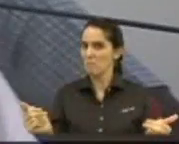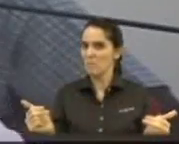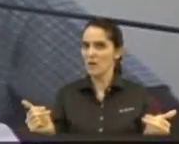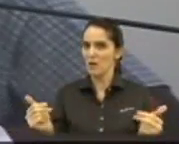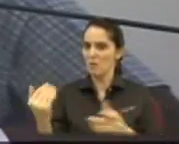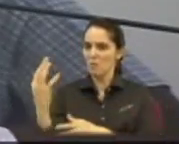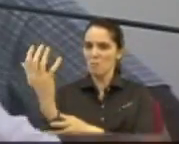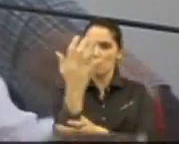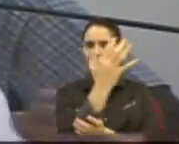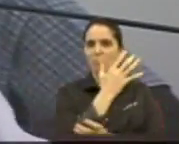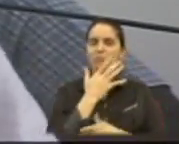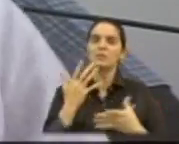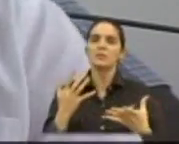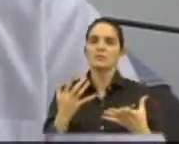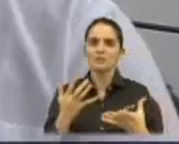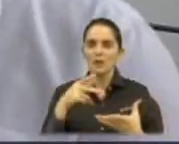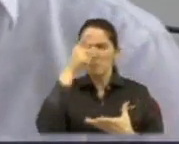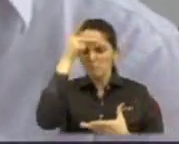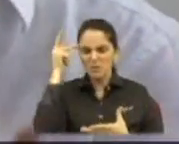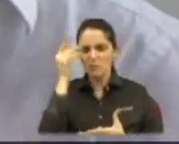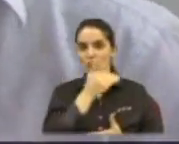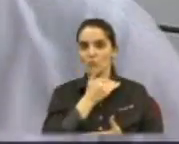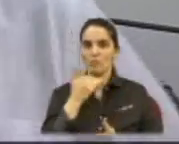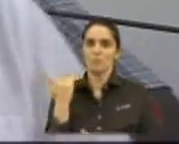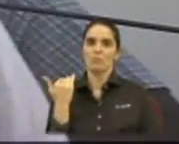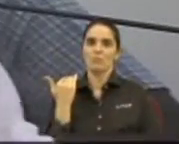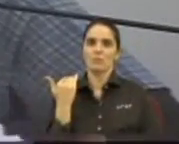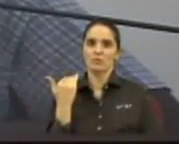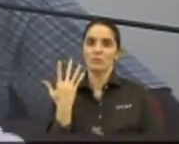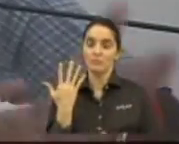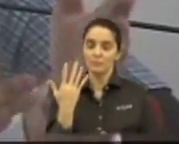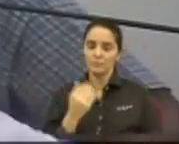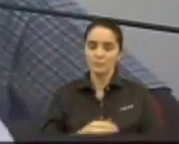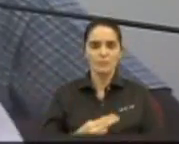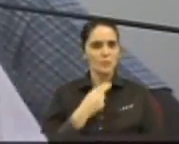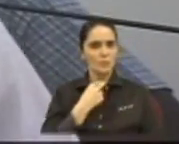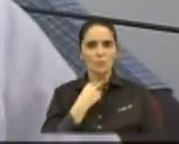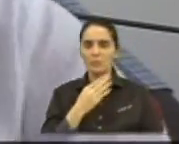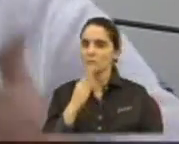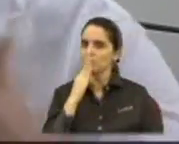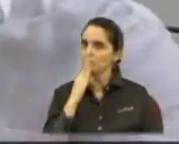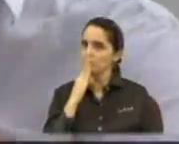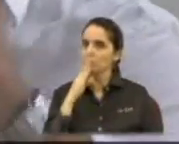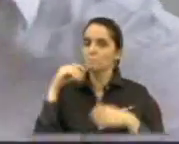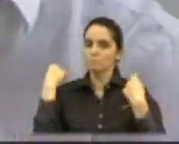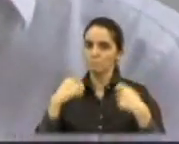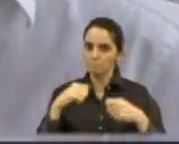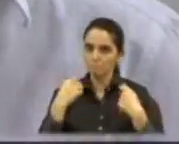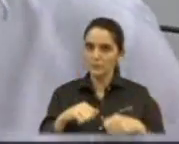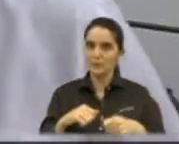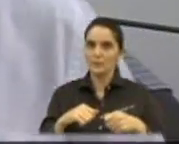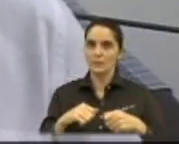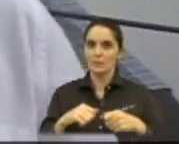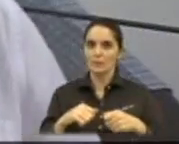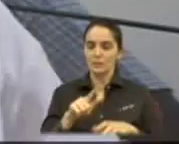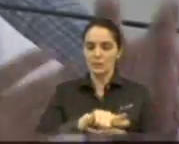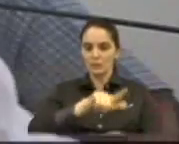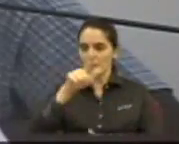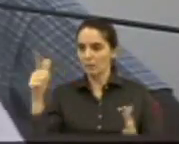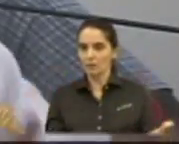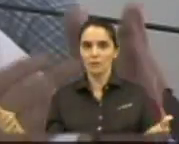e gente morreu. Então, senhor presidente, nós não podemos nos calar, nós temos que usar a